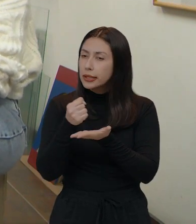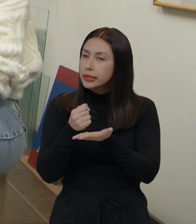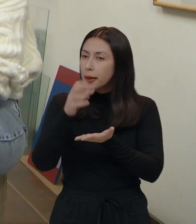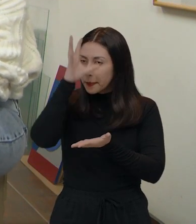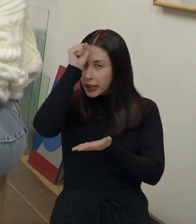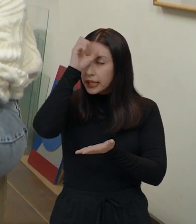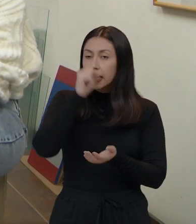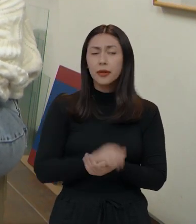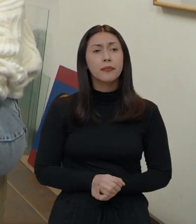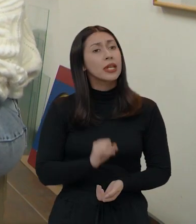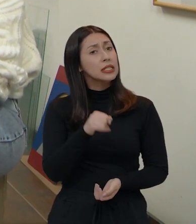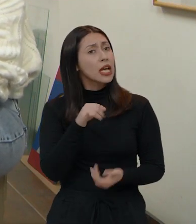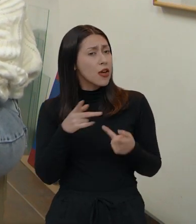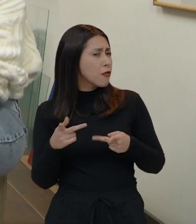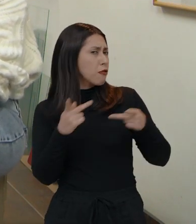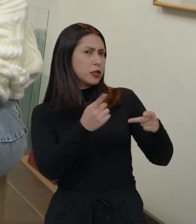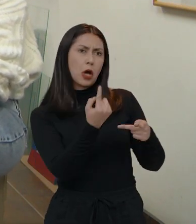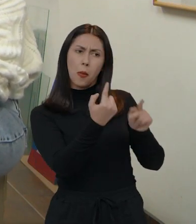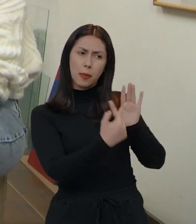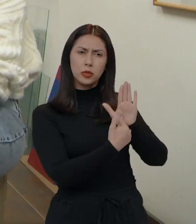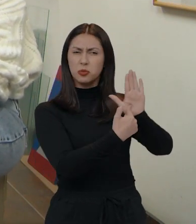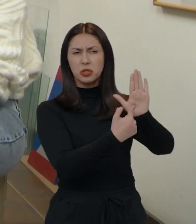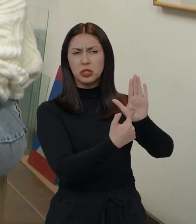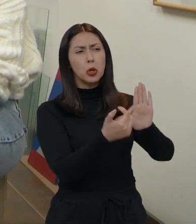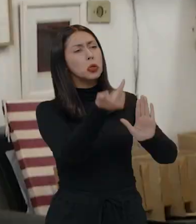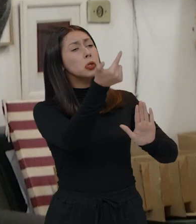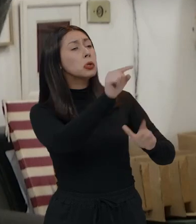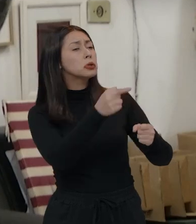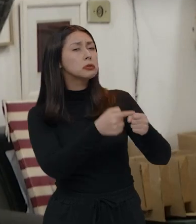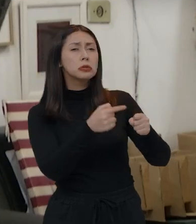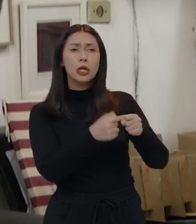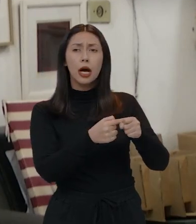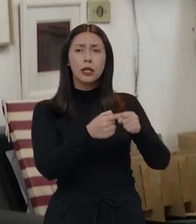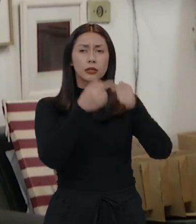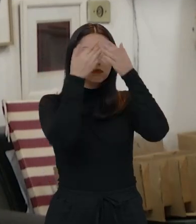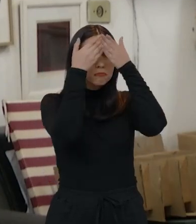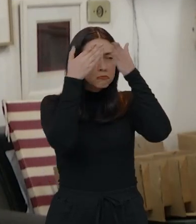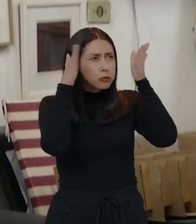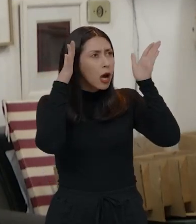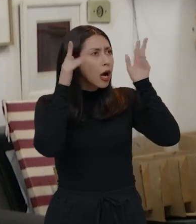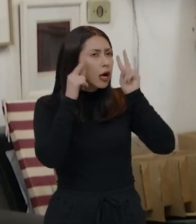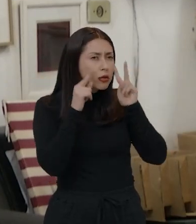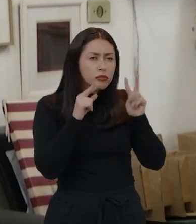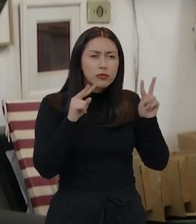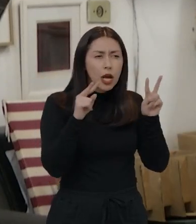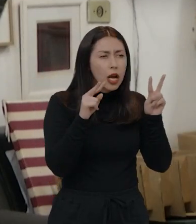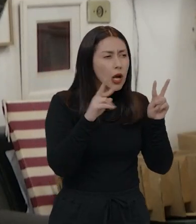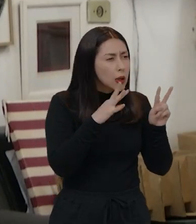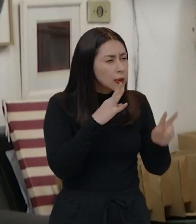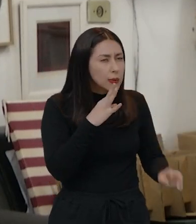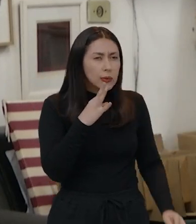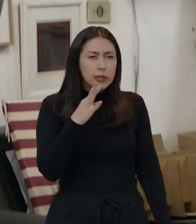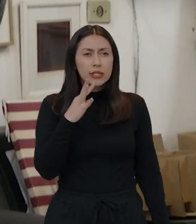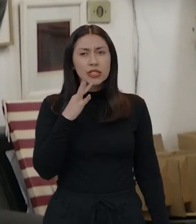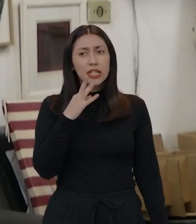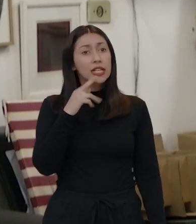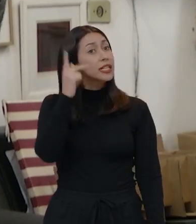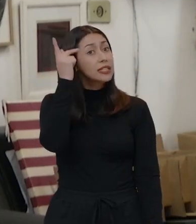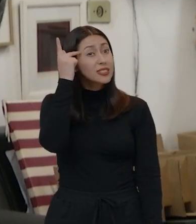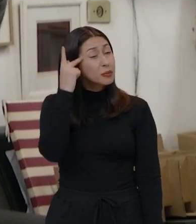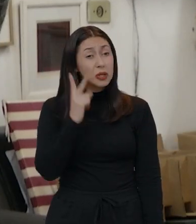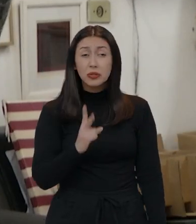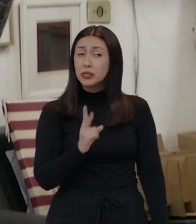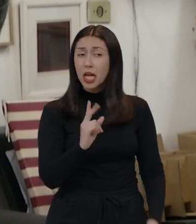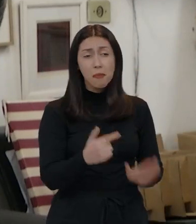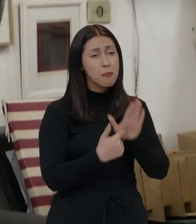precisa, visitar pelo menos uma exposição fora aqui de São José para ver o que está... Né? Em São Paulo, toda hora